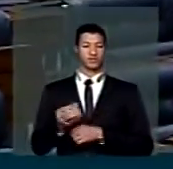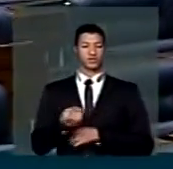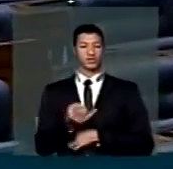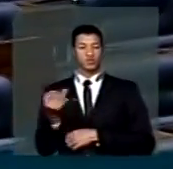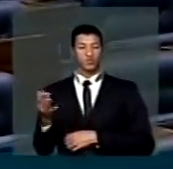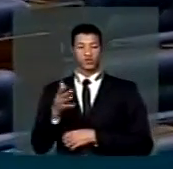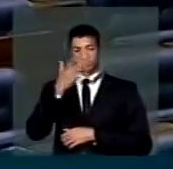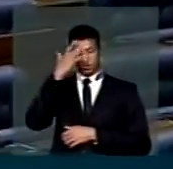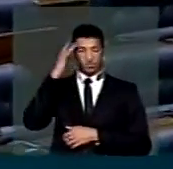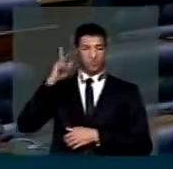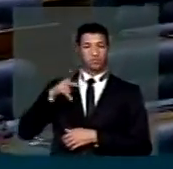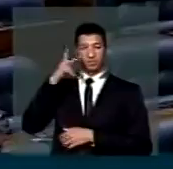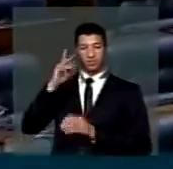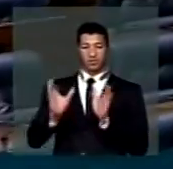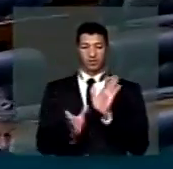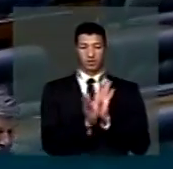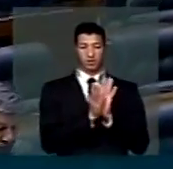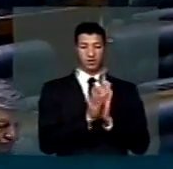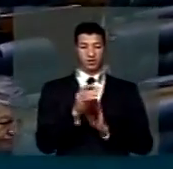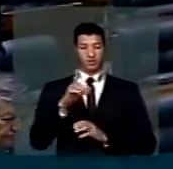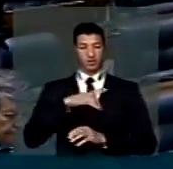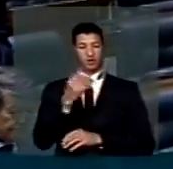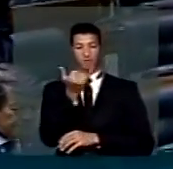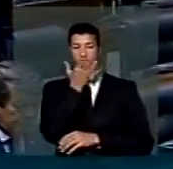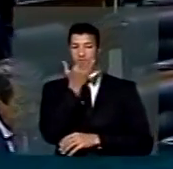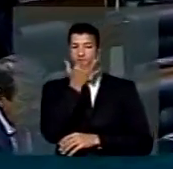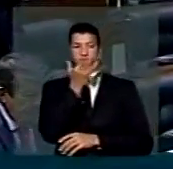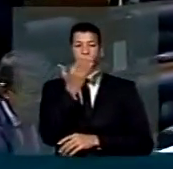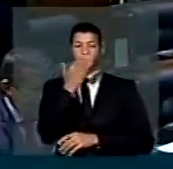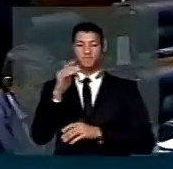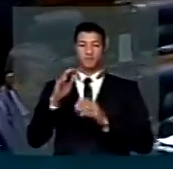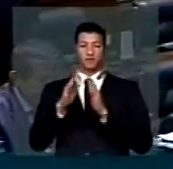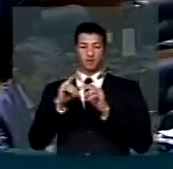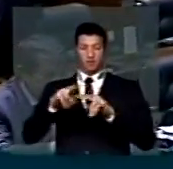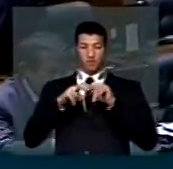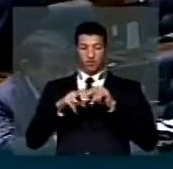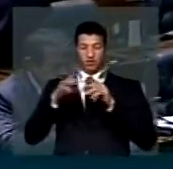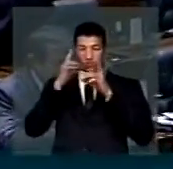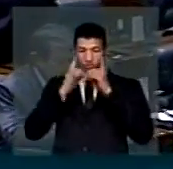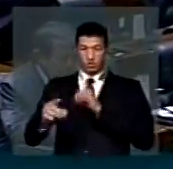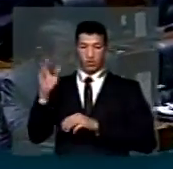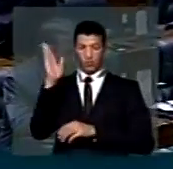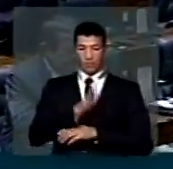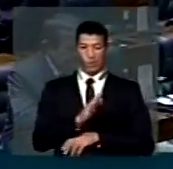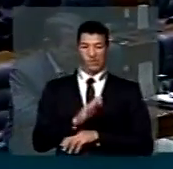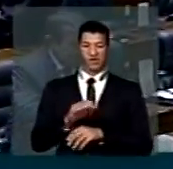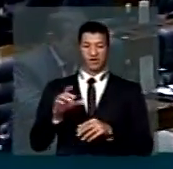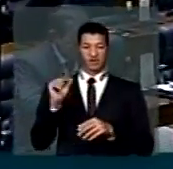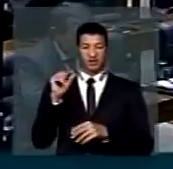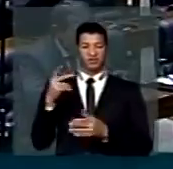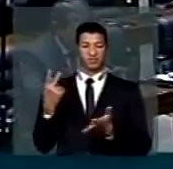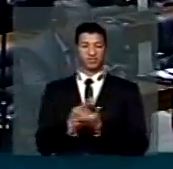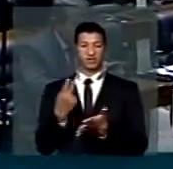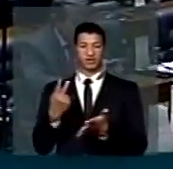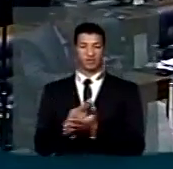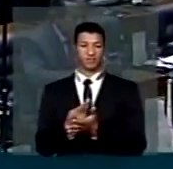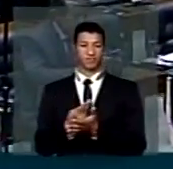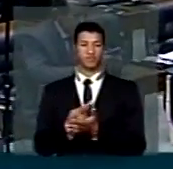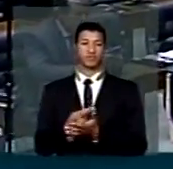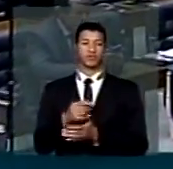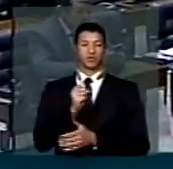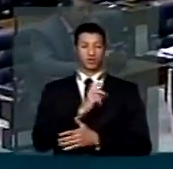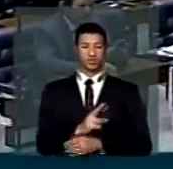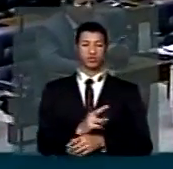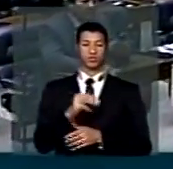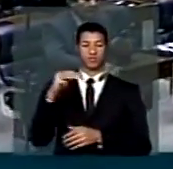enquanto parlamentar, ter que pedir desculpas por denunciar o mal feito. Isso está errado. O senhor